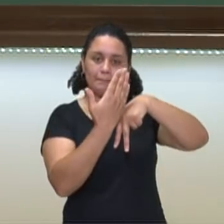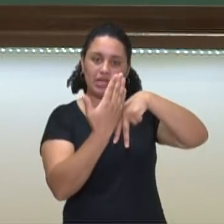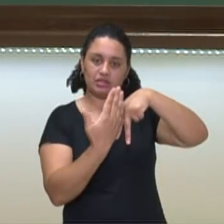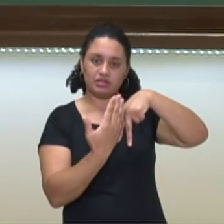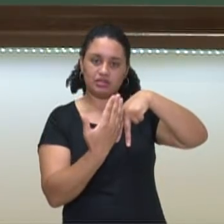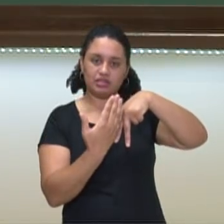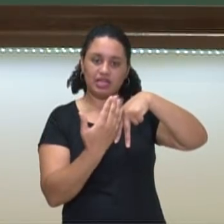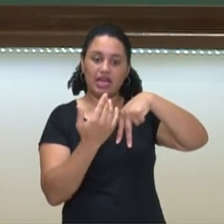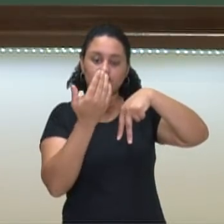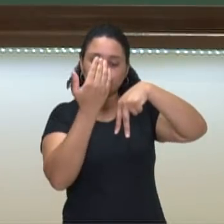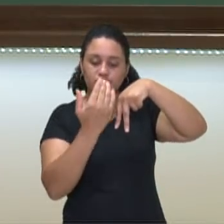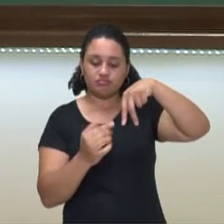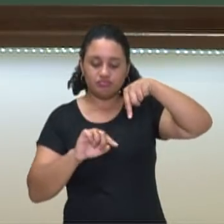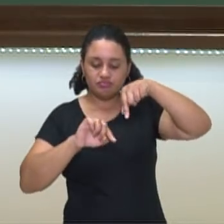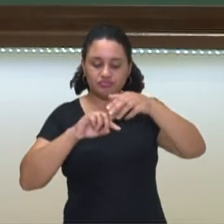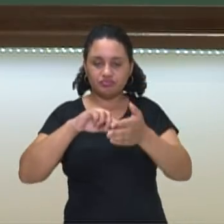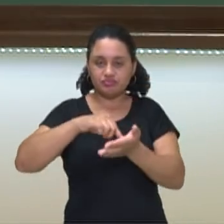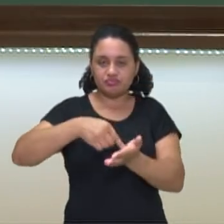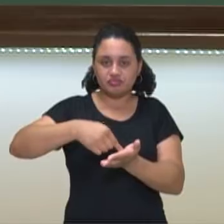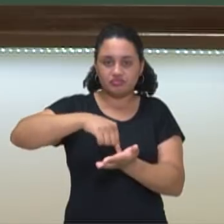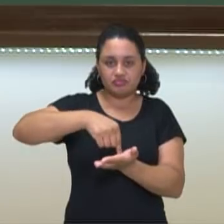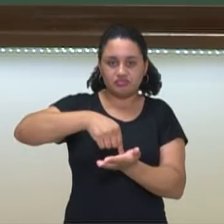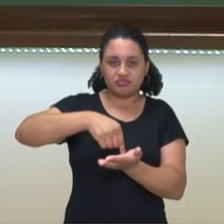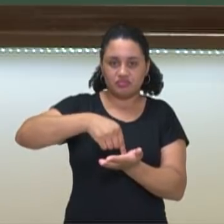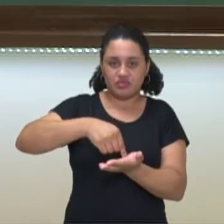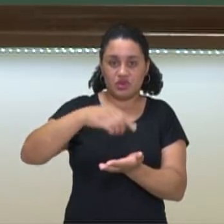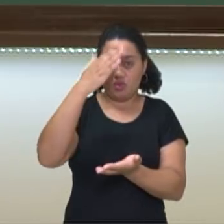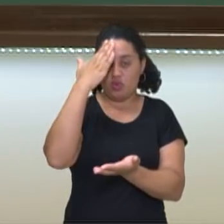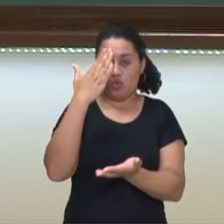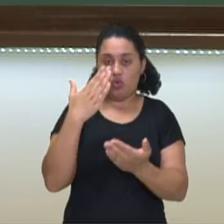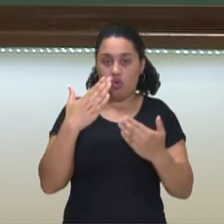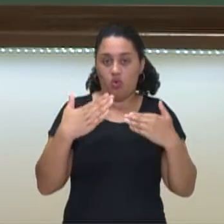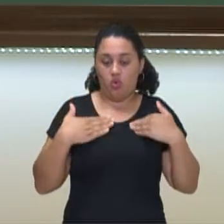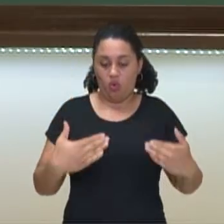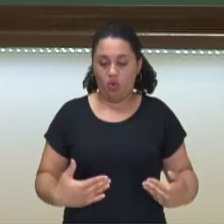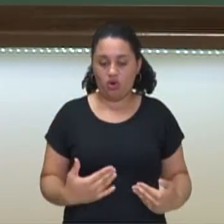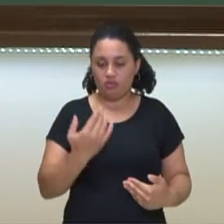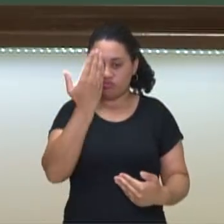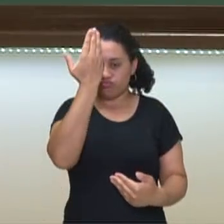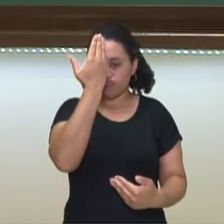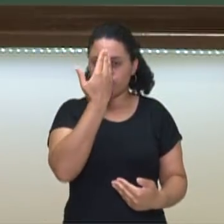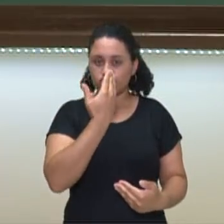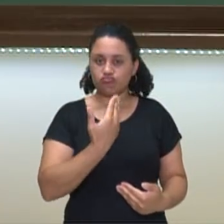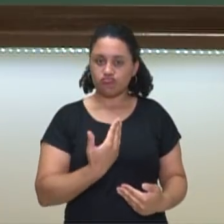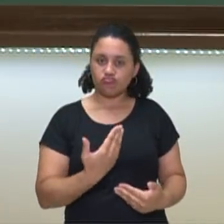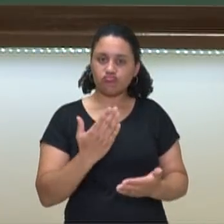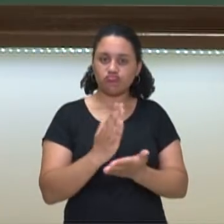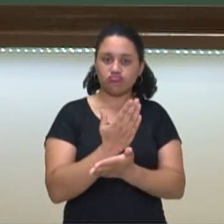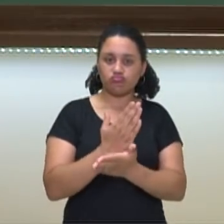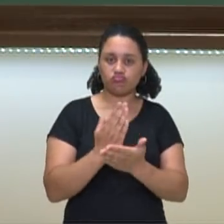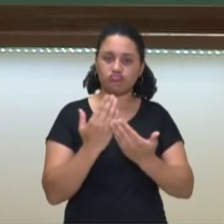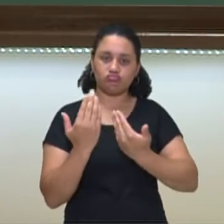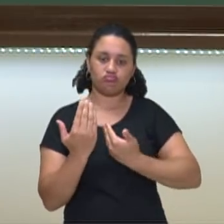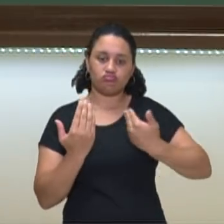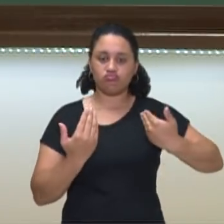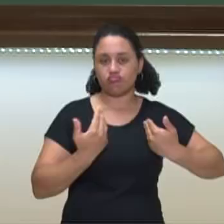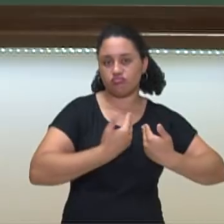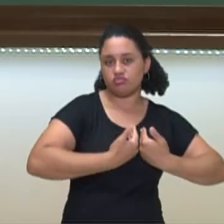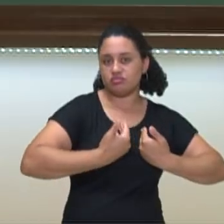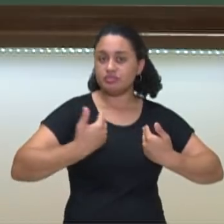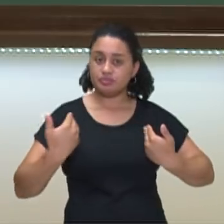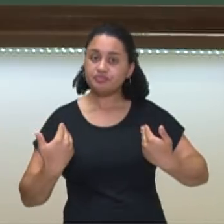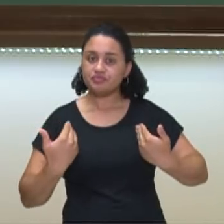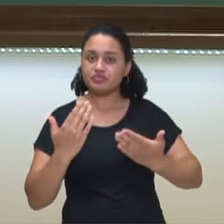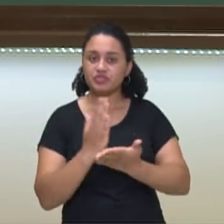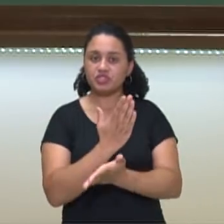certo? Essa linha está bem no meio do nosso corpo, divide o nosso corpo entre lado direito, por